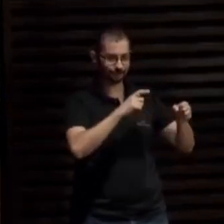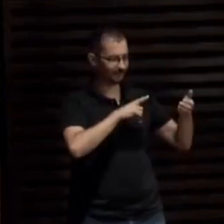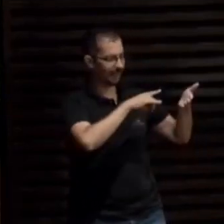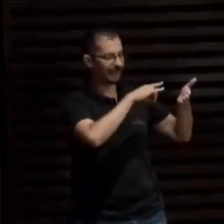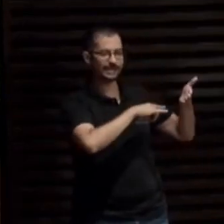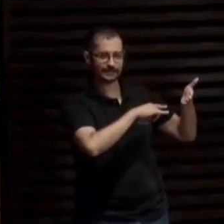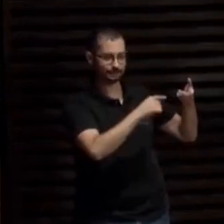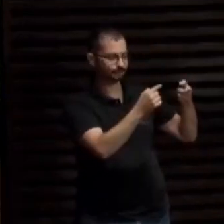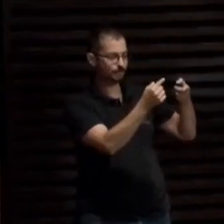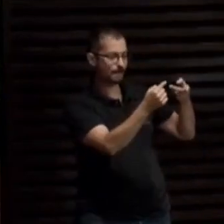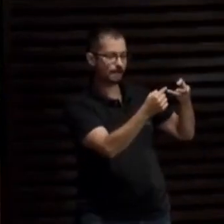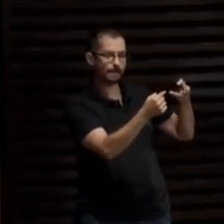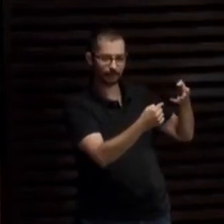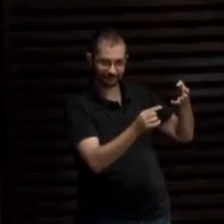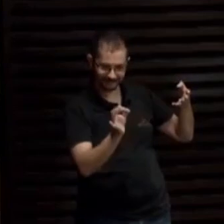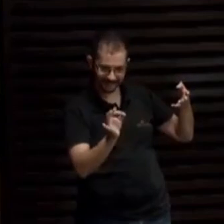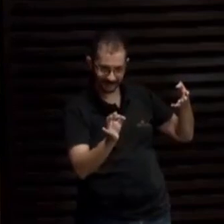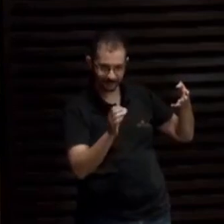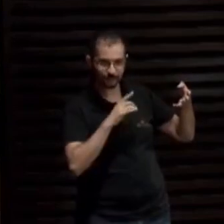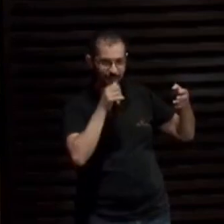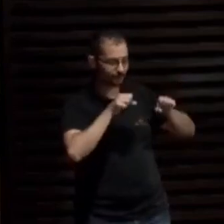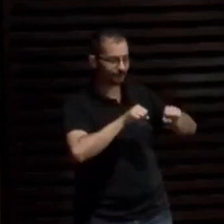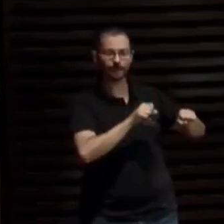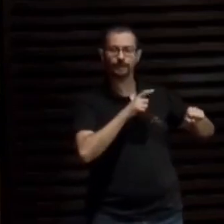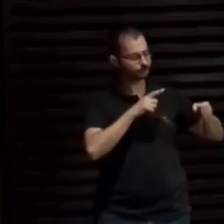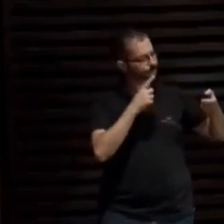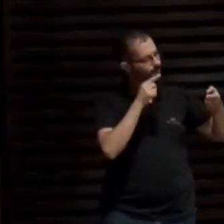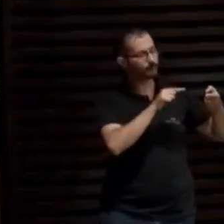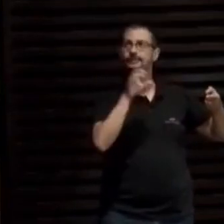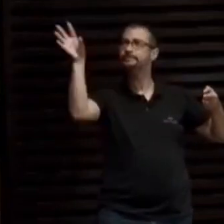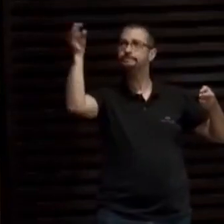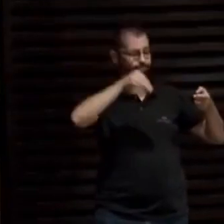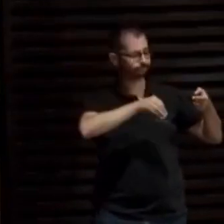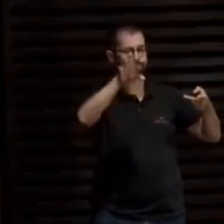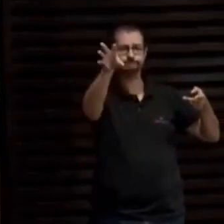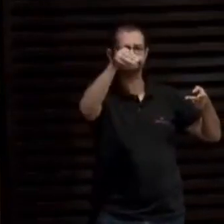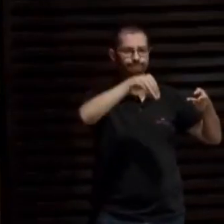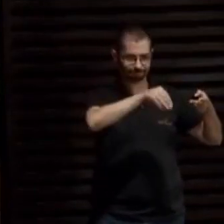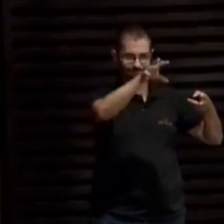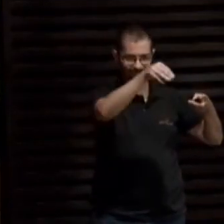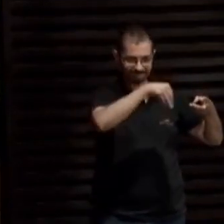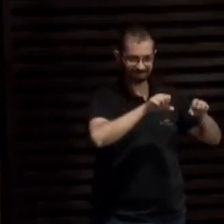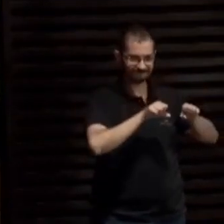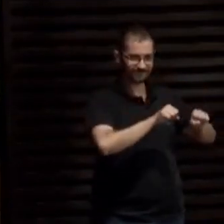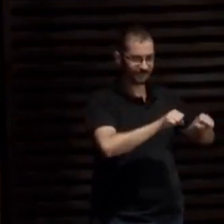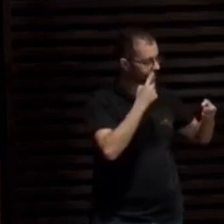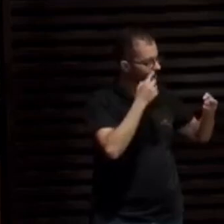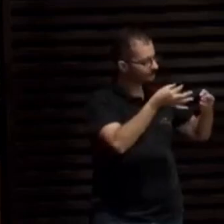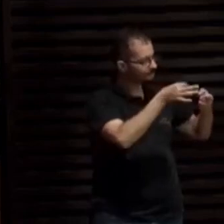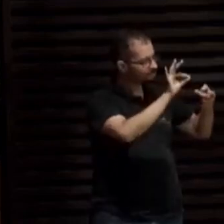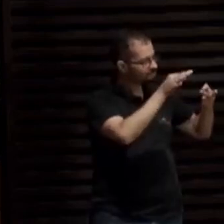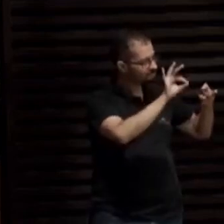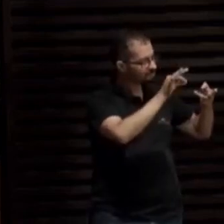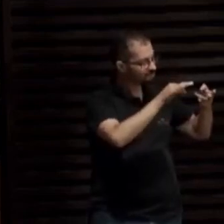e começamos a ticar, comprando isto e aquilo. Abençoa, cuida,